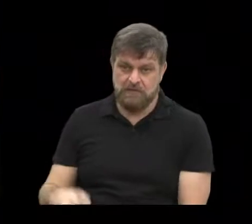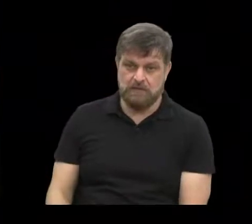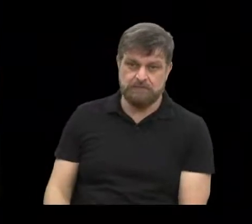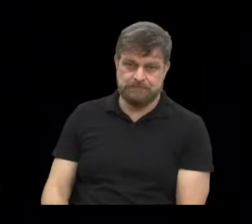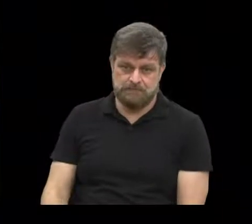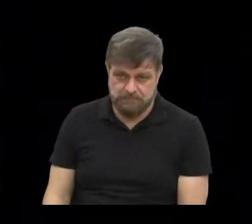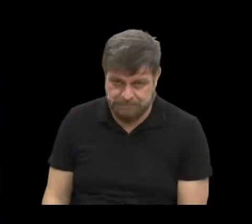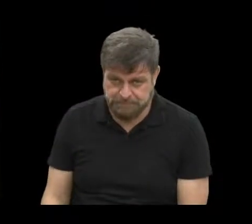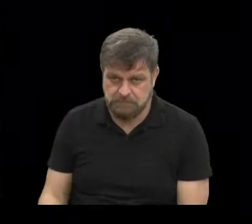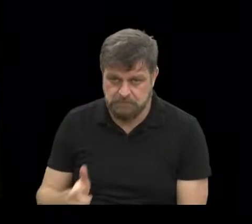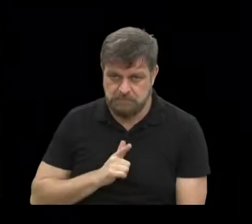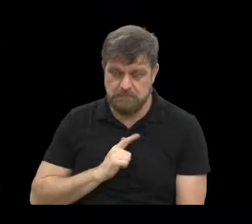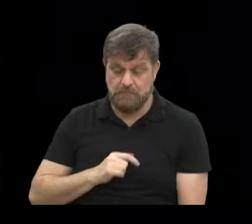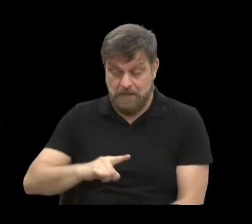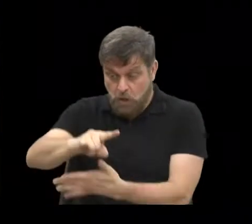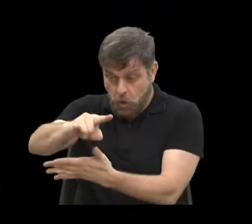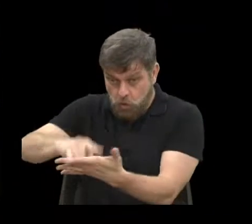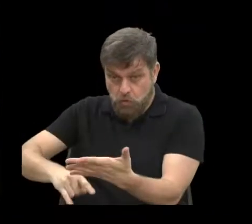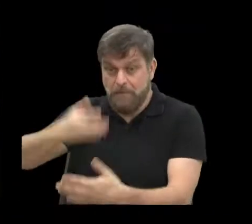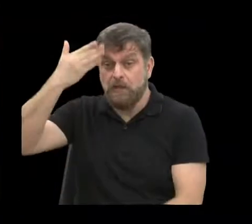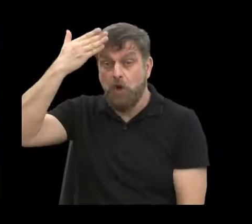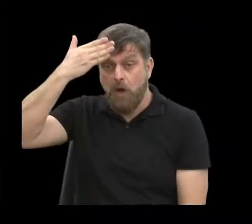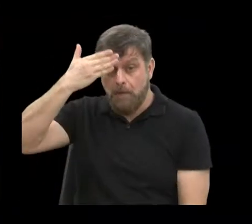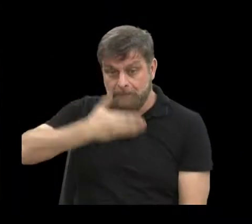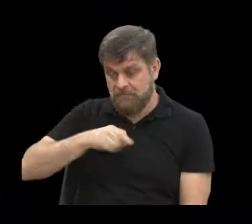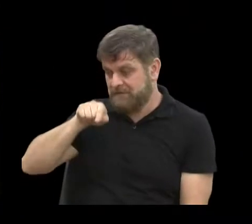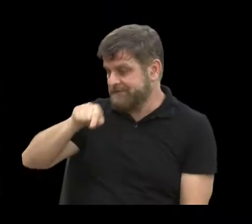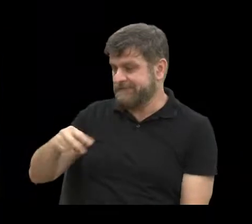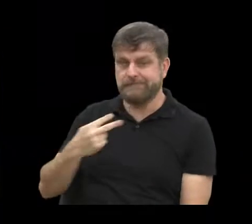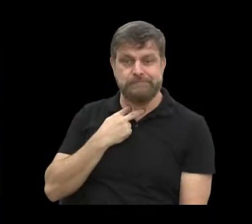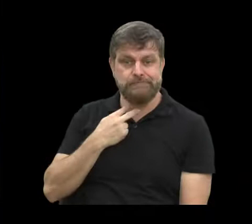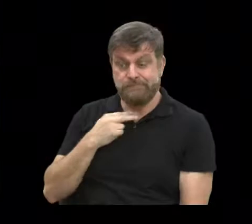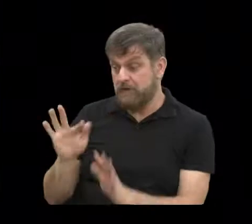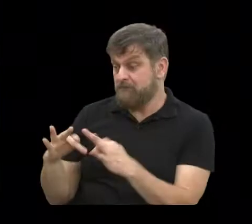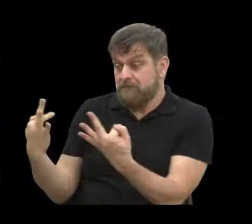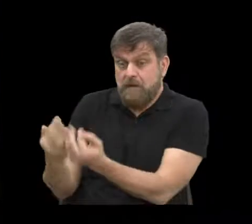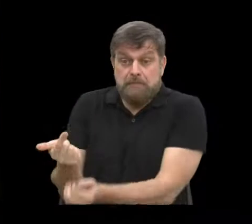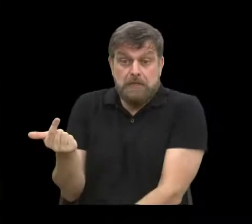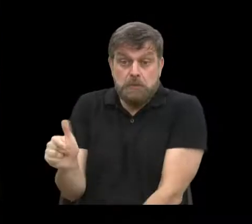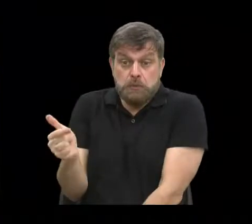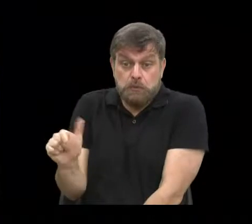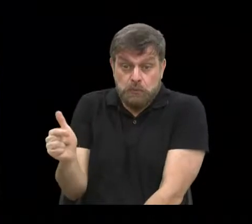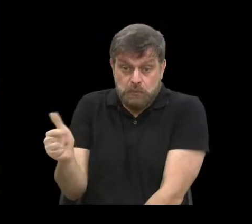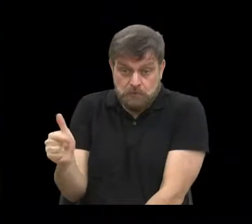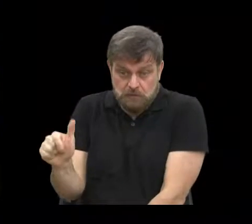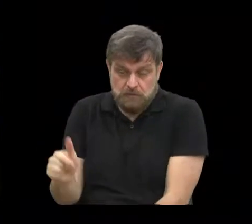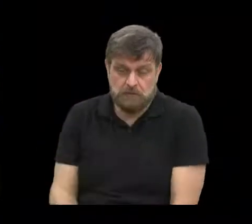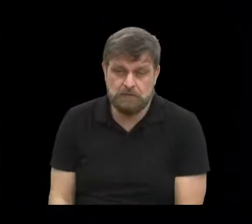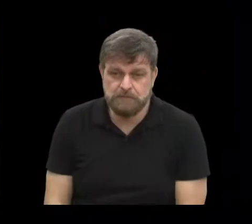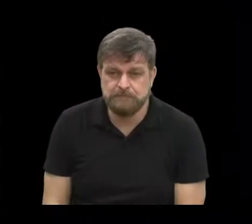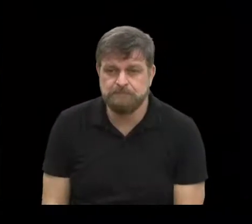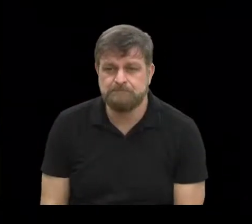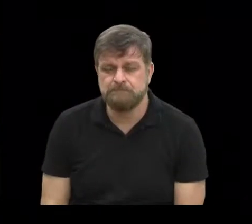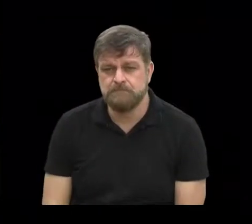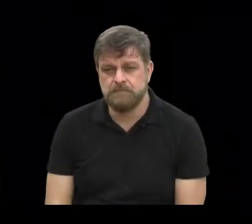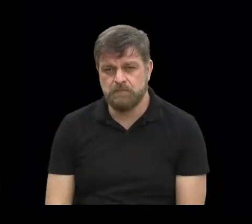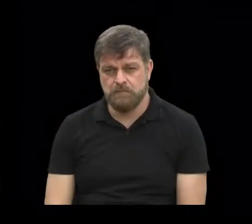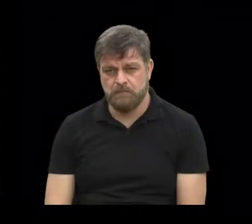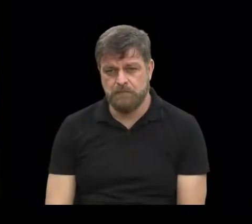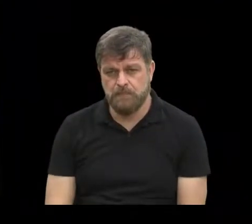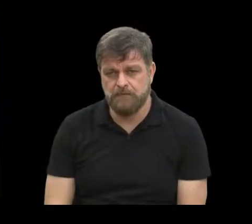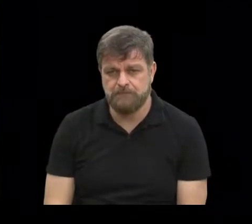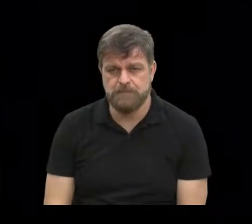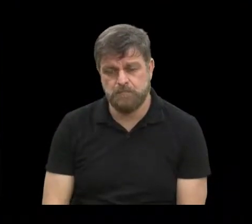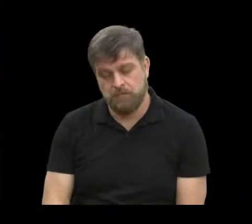fornece, inclusive, um documento atestando da impossibilidade desse cadastro, tá?